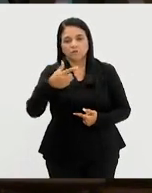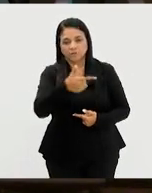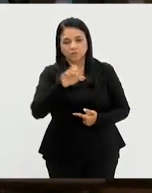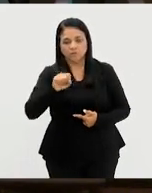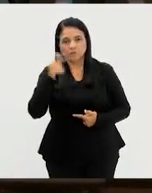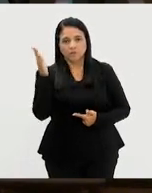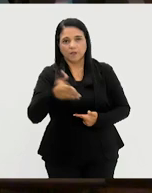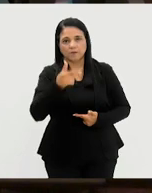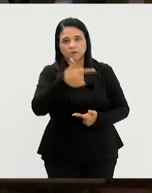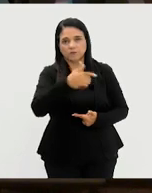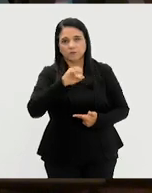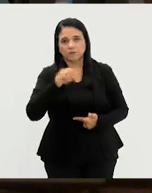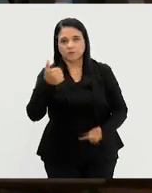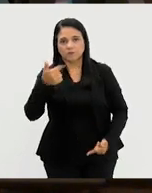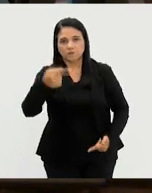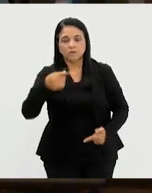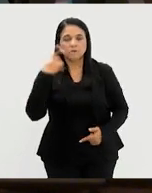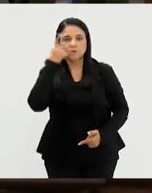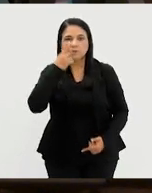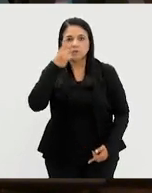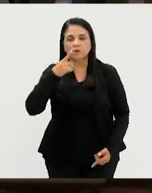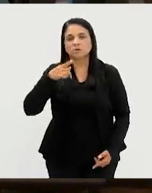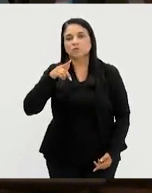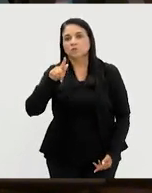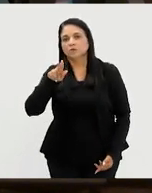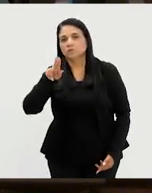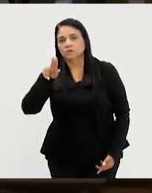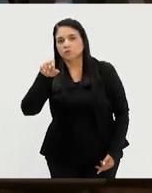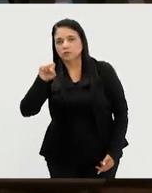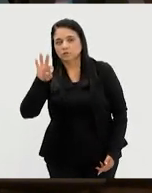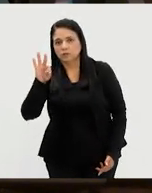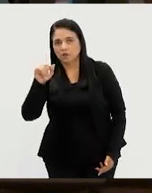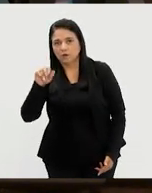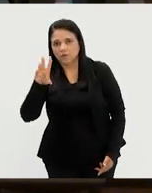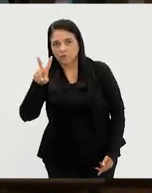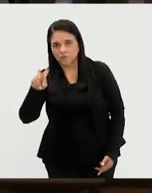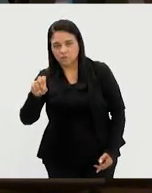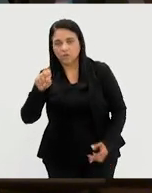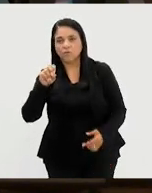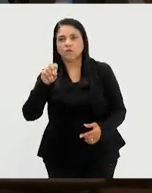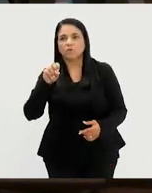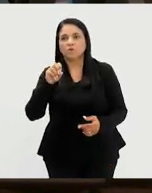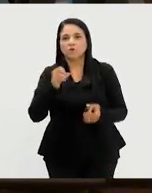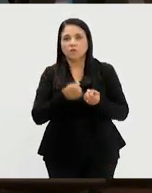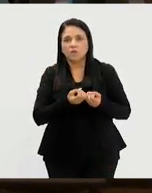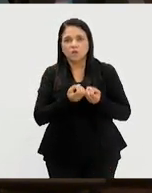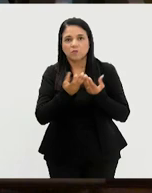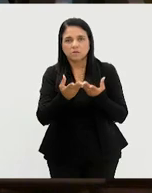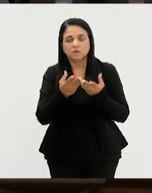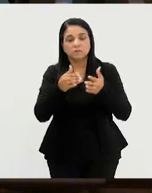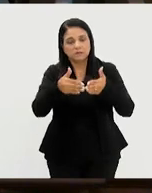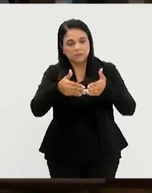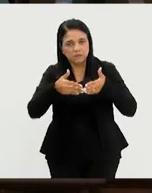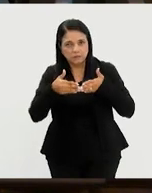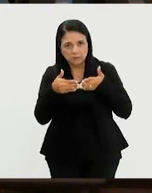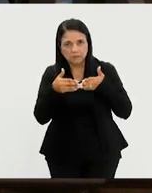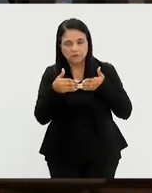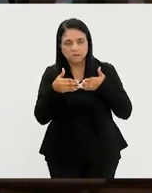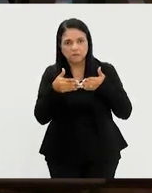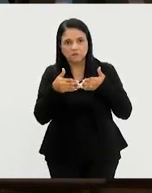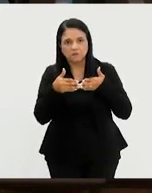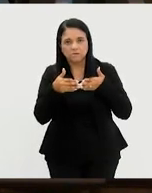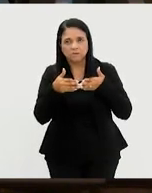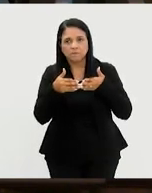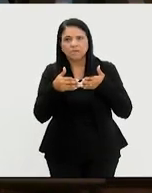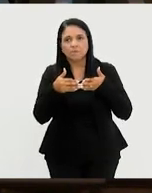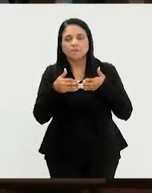autoria do deputado Gustavo tutuca que concede período de licença parental